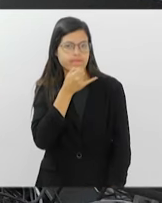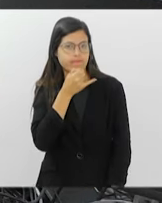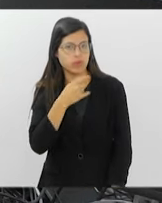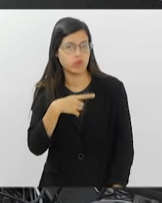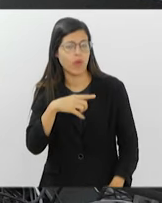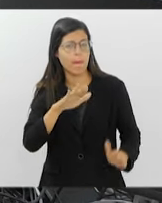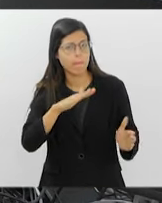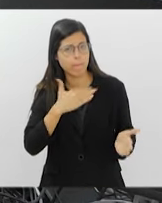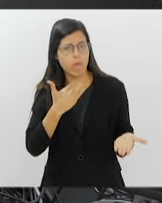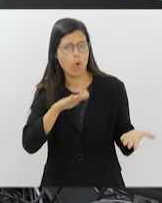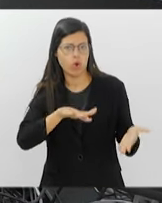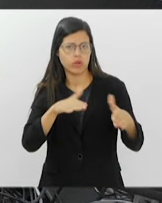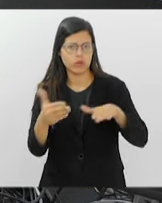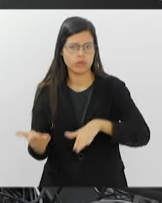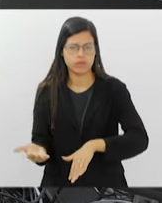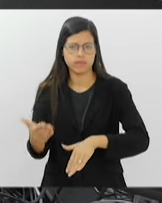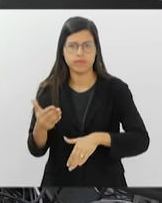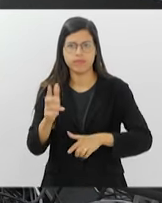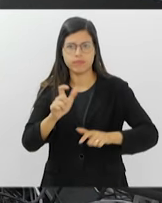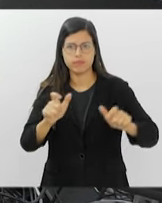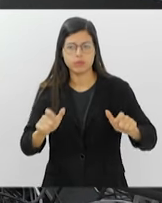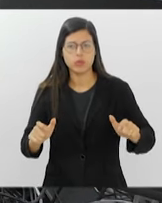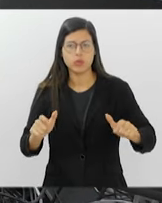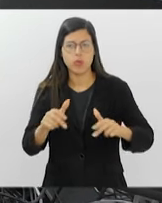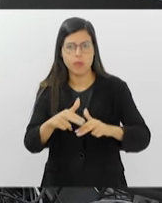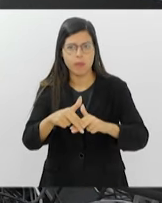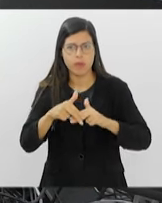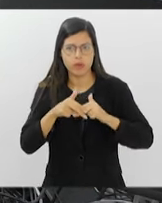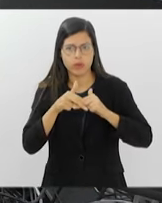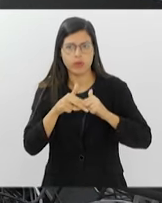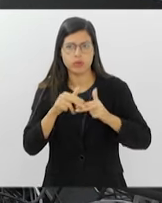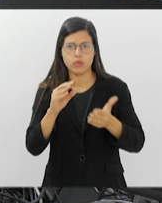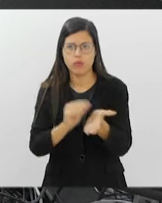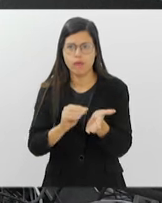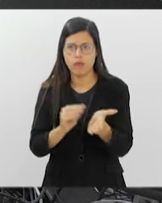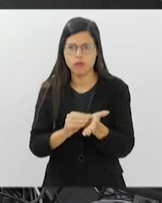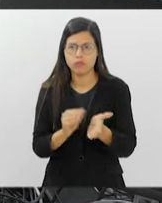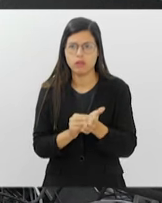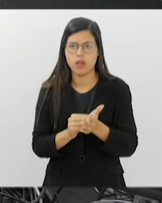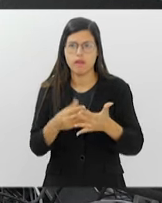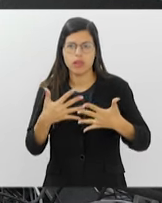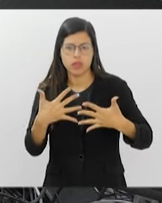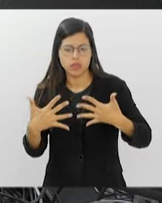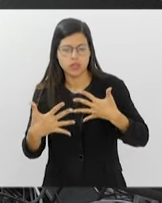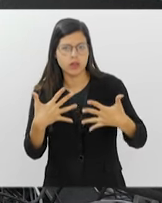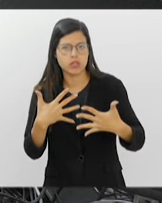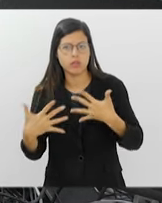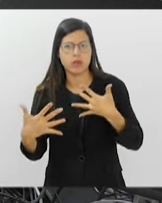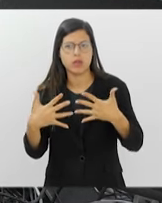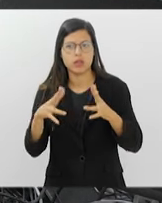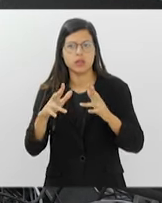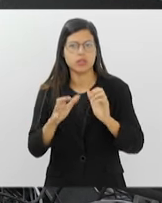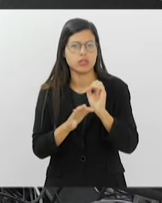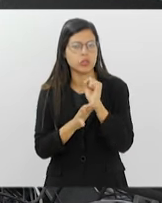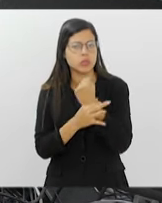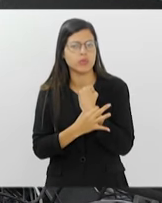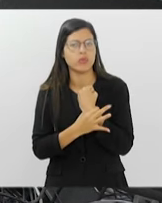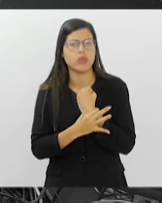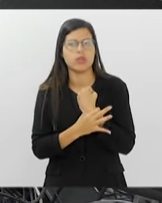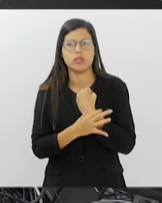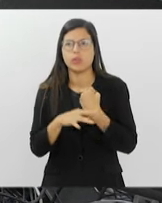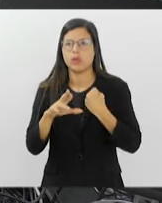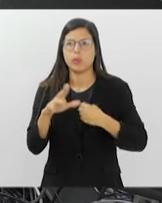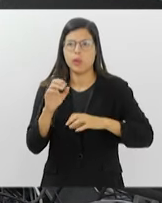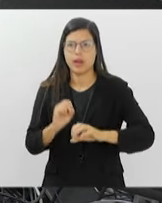mortes de pessoas justamente por conta de toda essa falta de Transparência na questão da segurança algo que não é